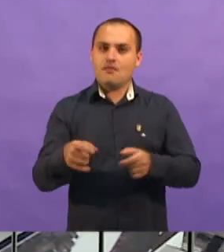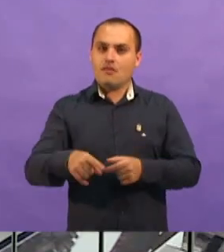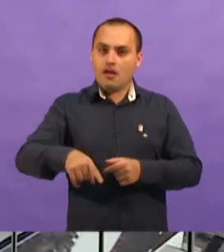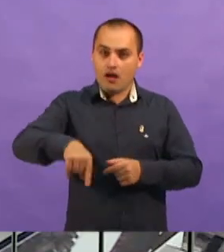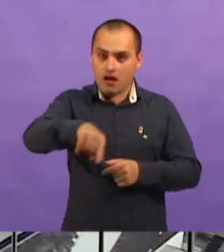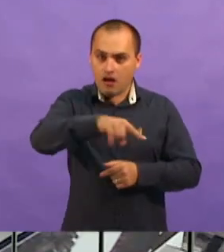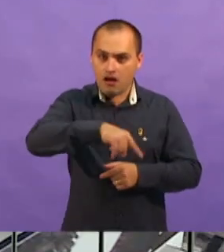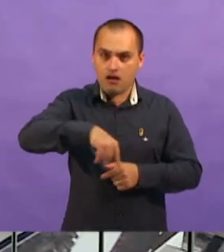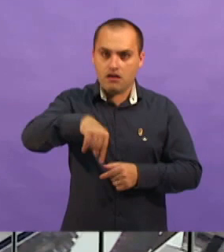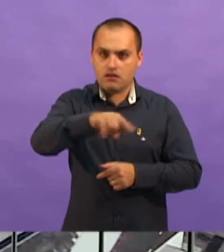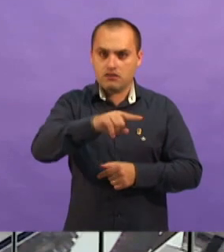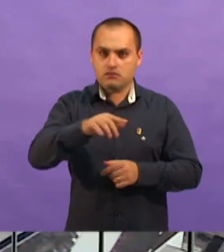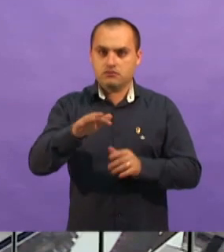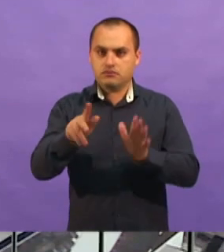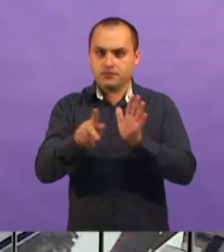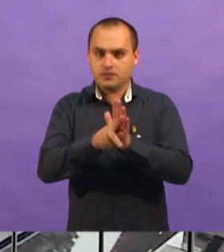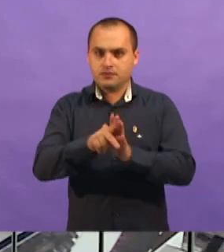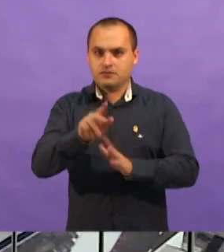Lins